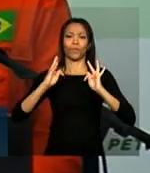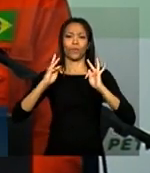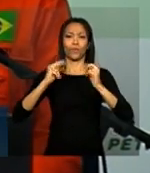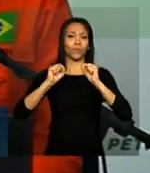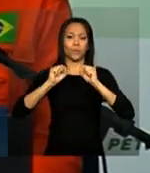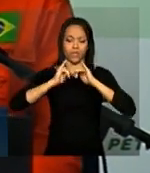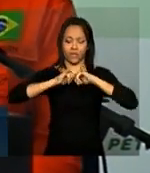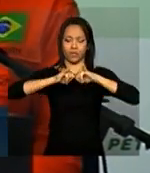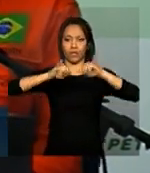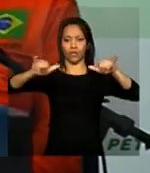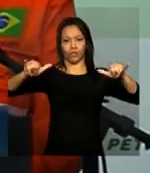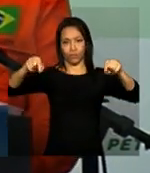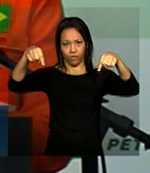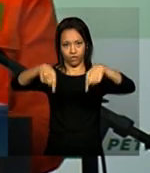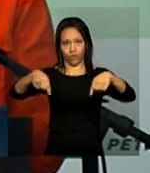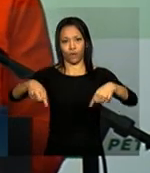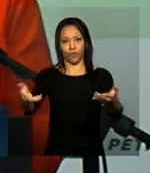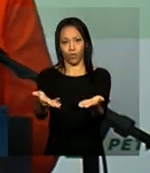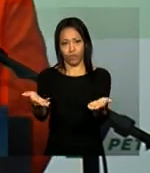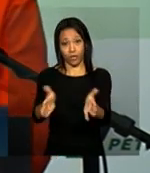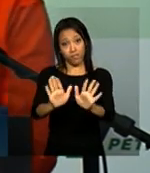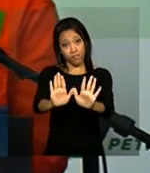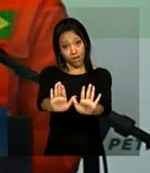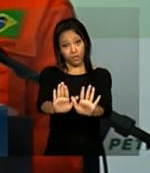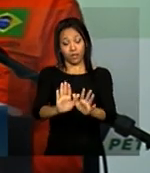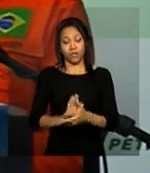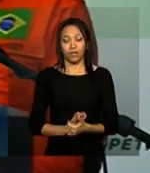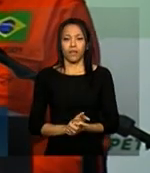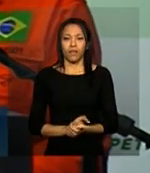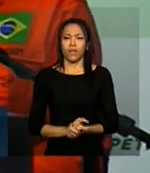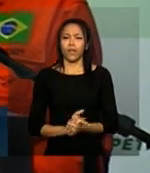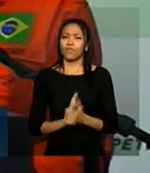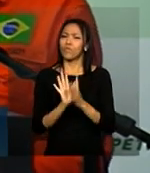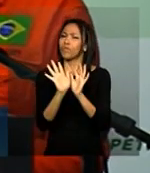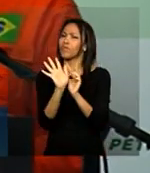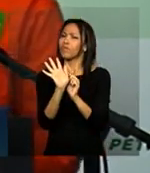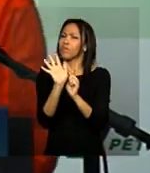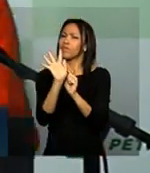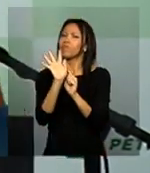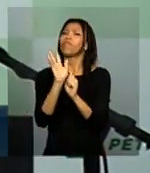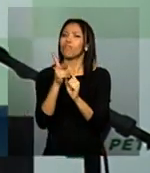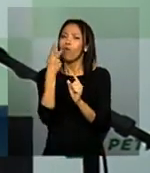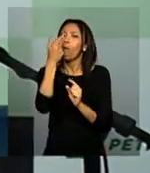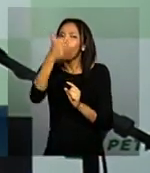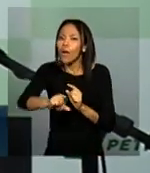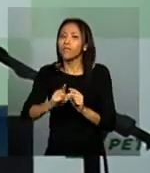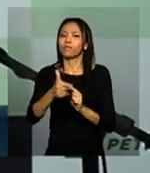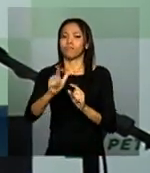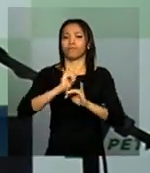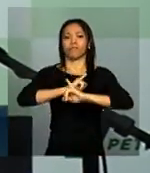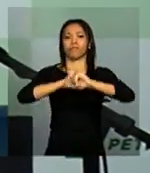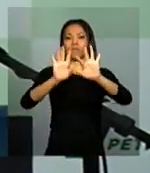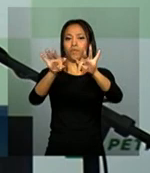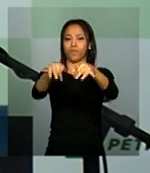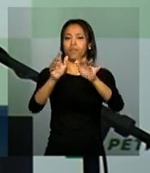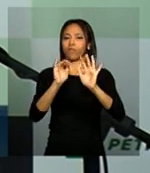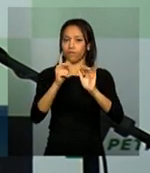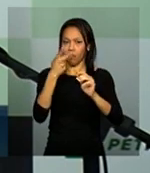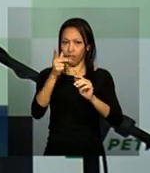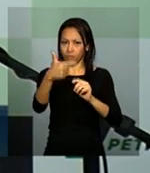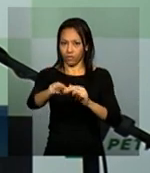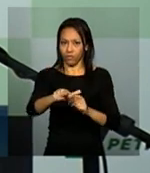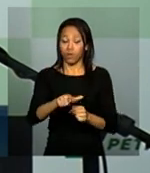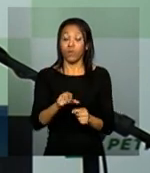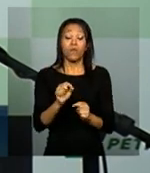estou fazendo aqui. Mas eu vou deixar para o fim um anúncio que eu quero fazer. Dizer para